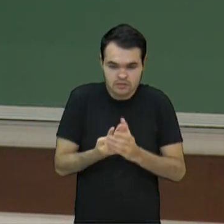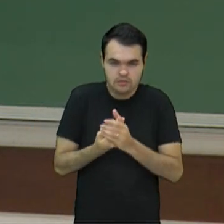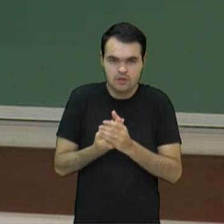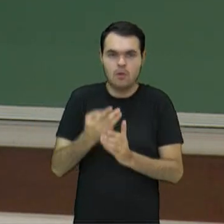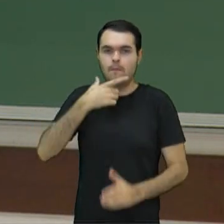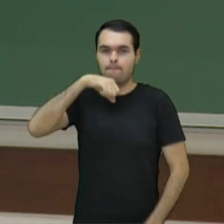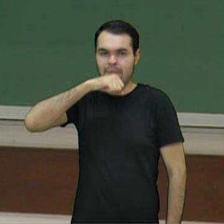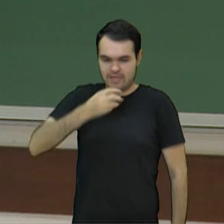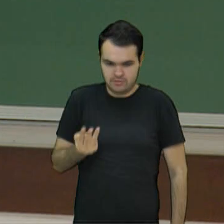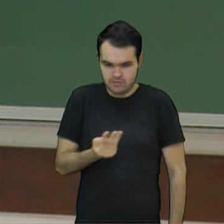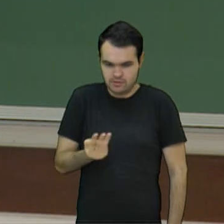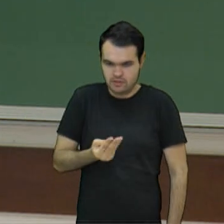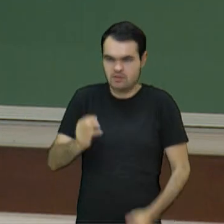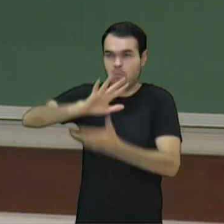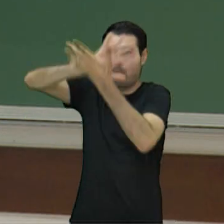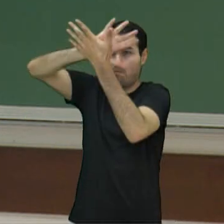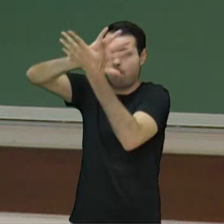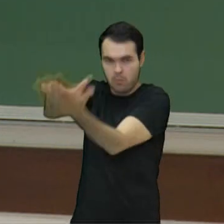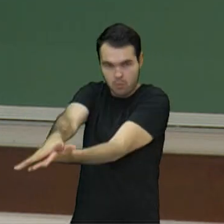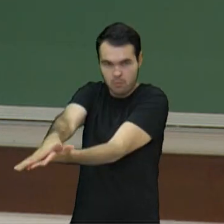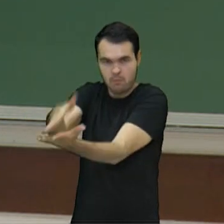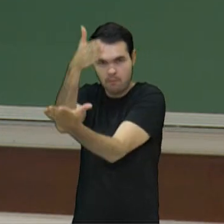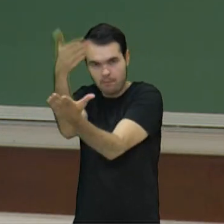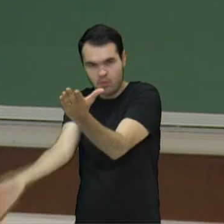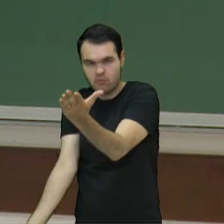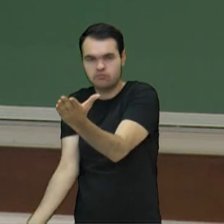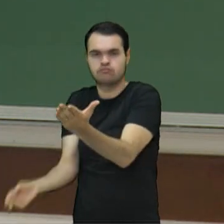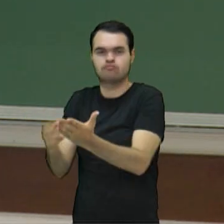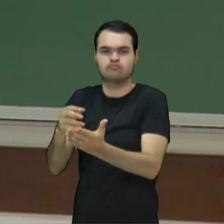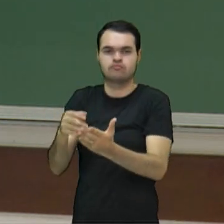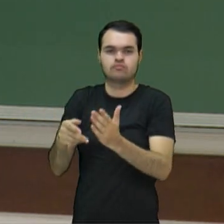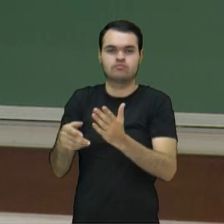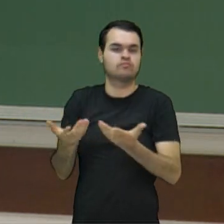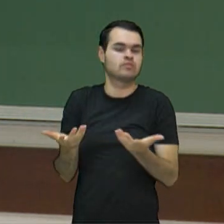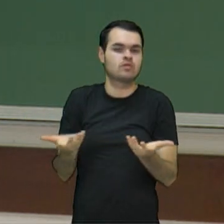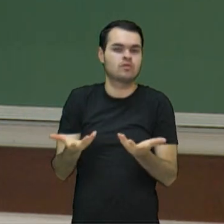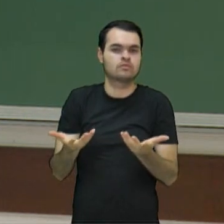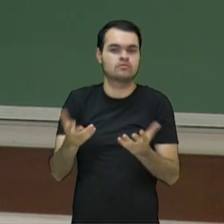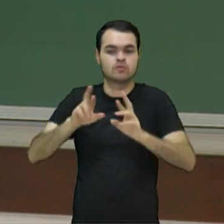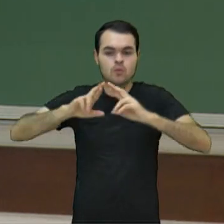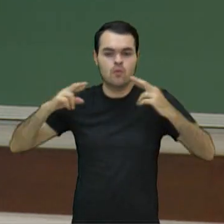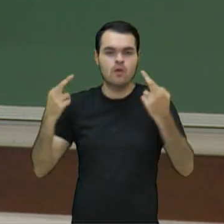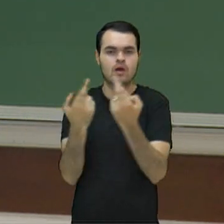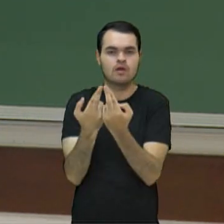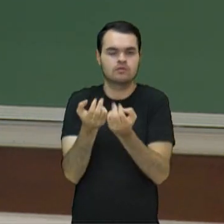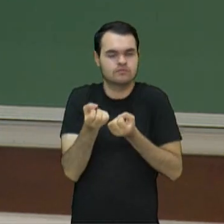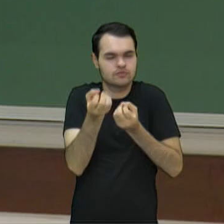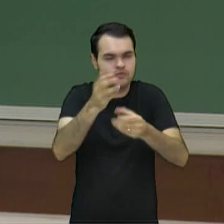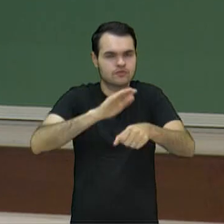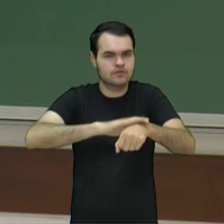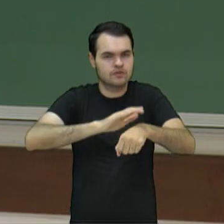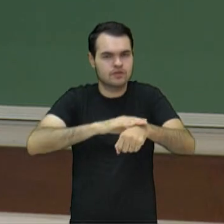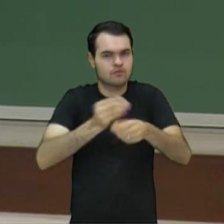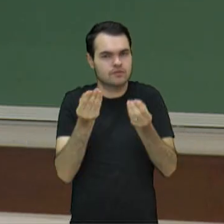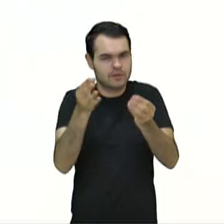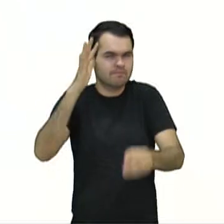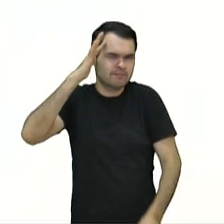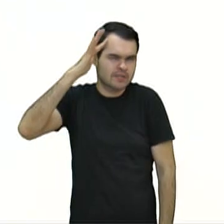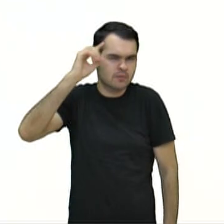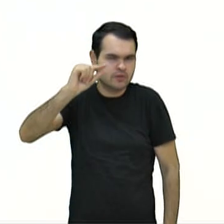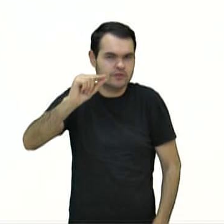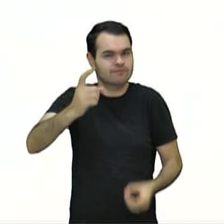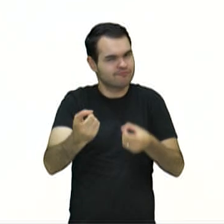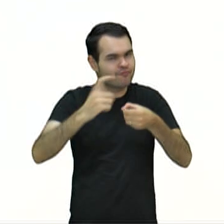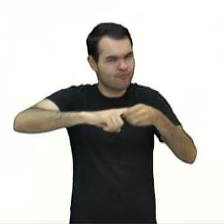o pai do poder, o reino, vocês vão agora observar a informação, vou dar mais um tempinho para vocês pensarem e a gente já